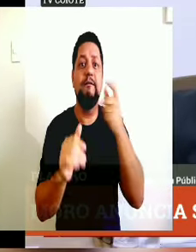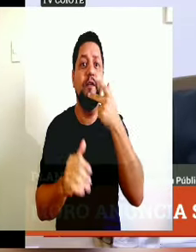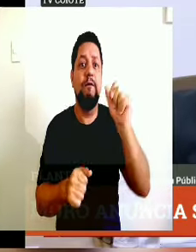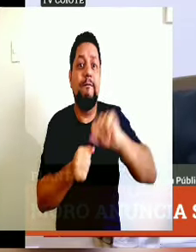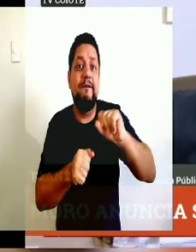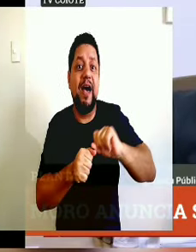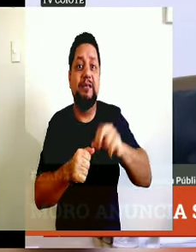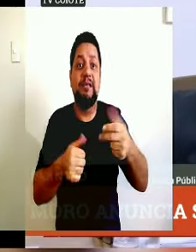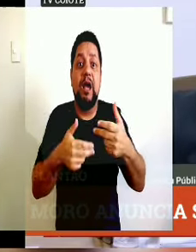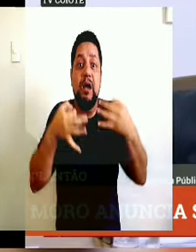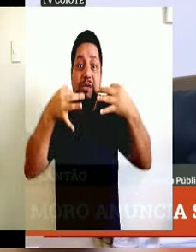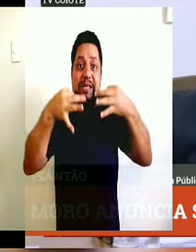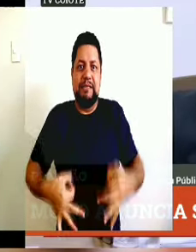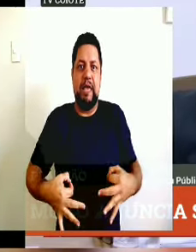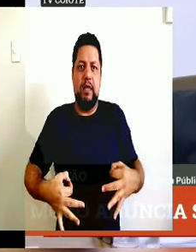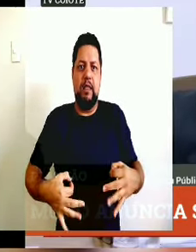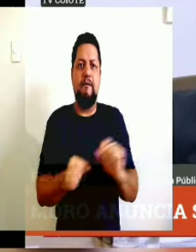sempre.